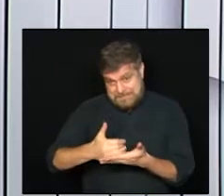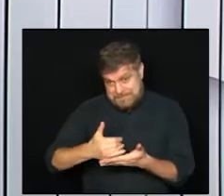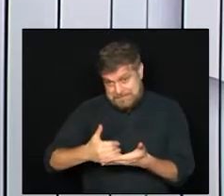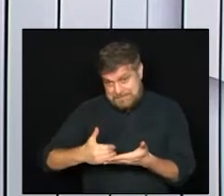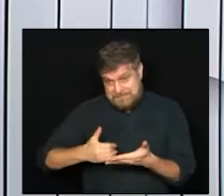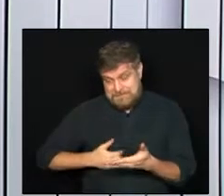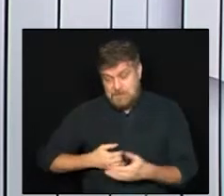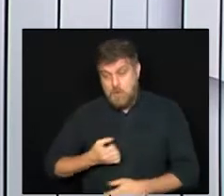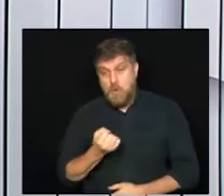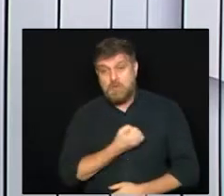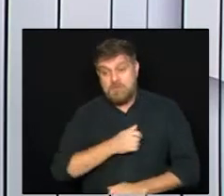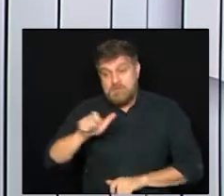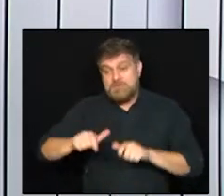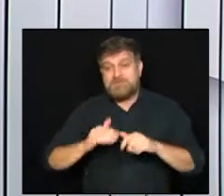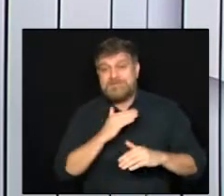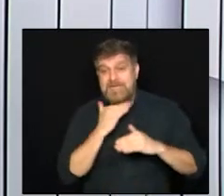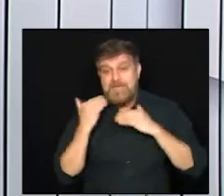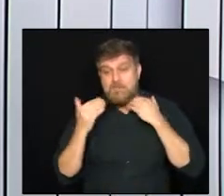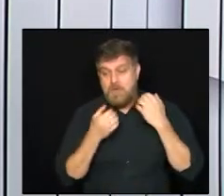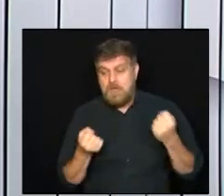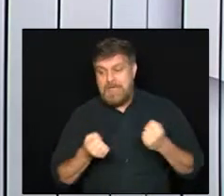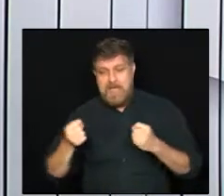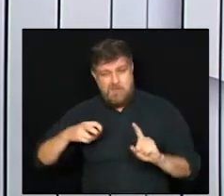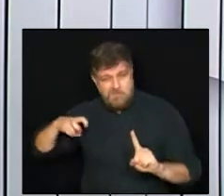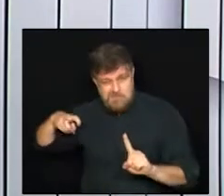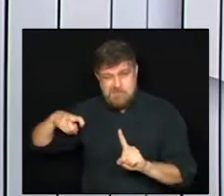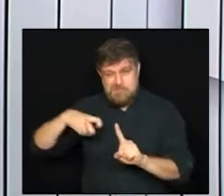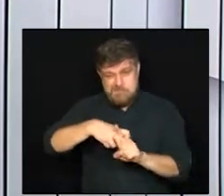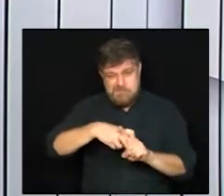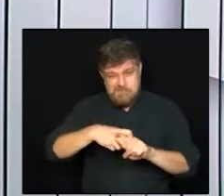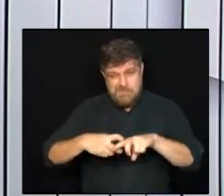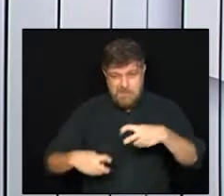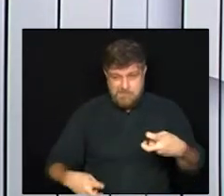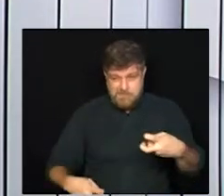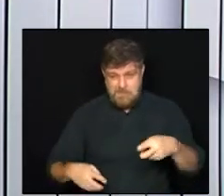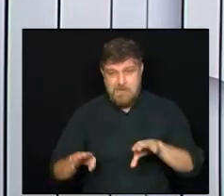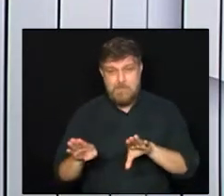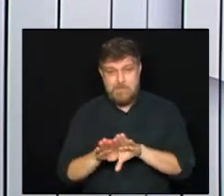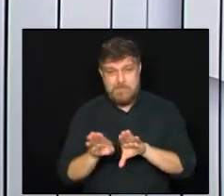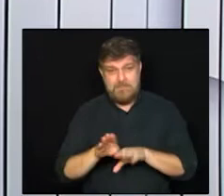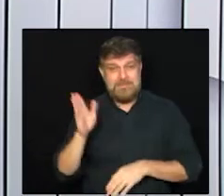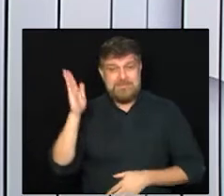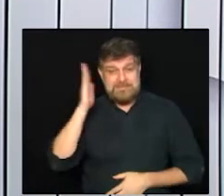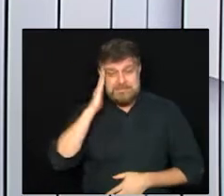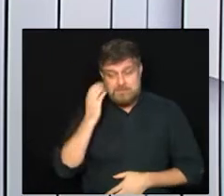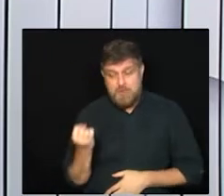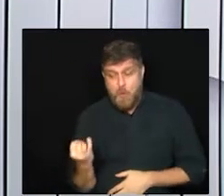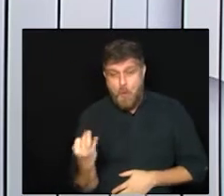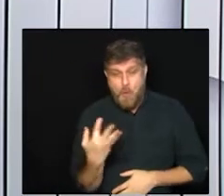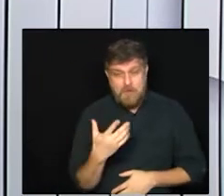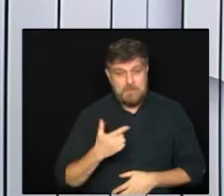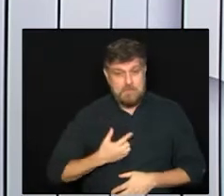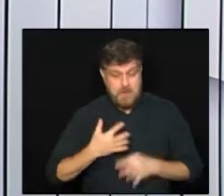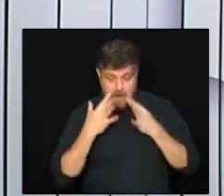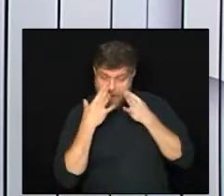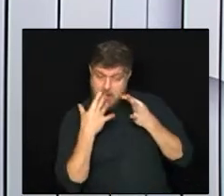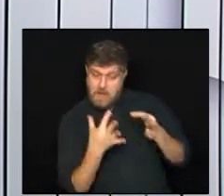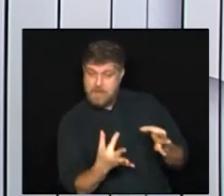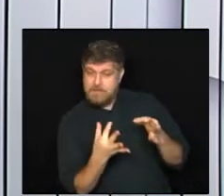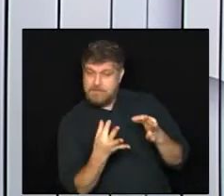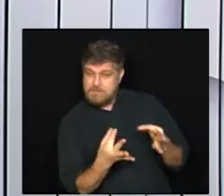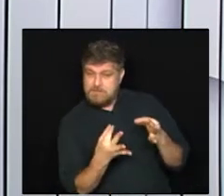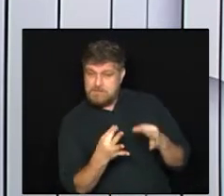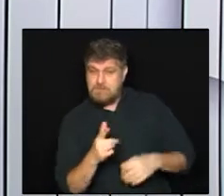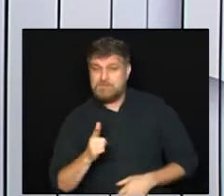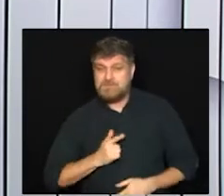de mortalidade por acidentes de trânsito e caderno de acidentalidade, o que chamou mais a atenção